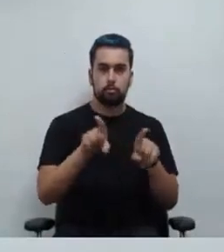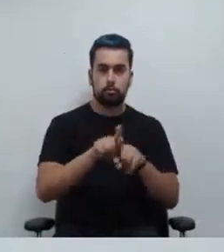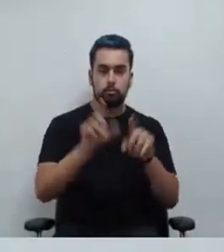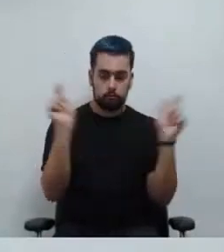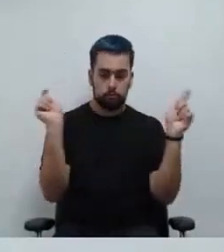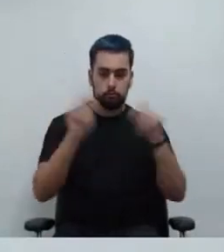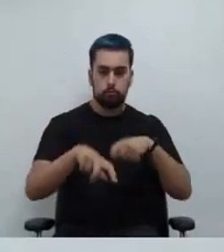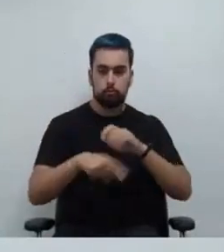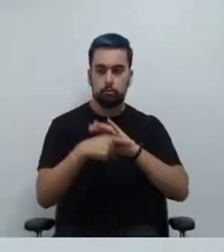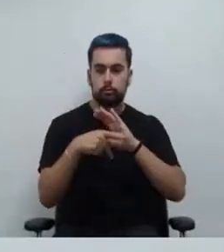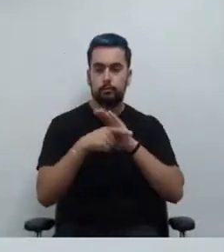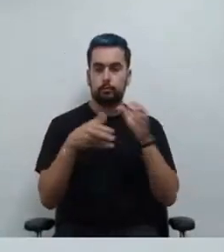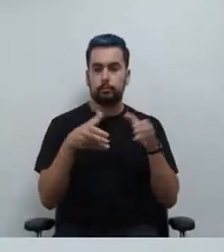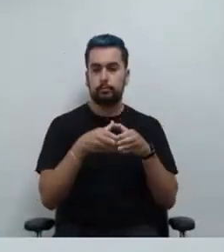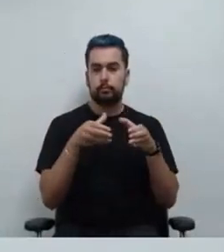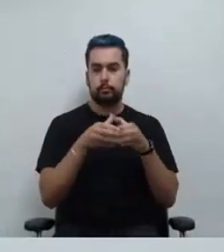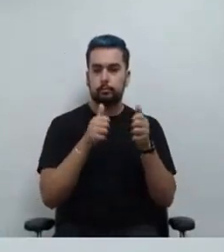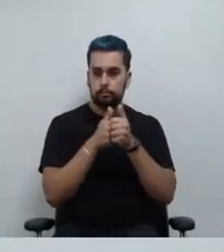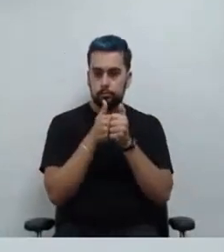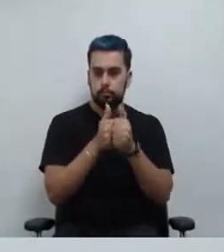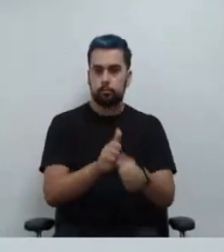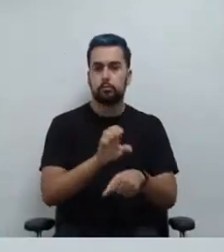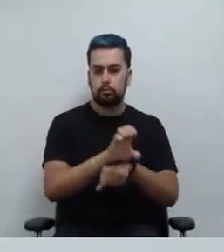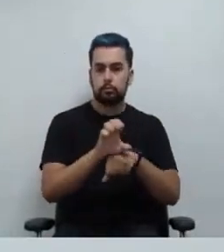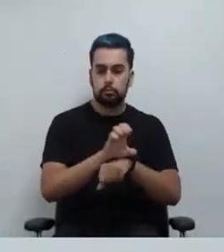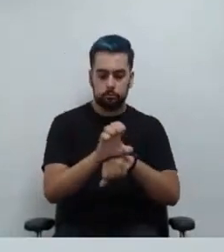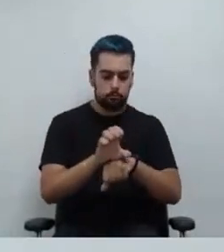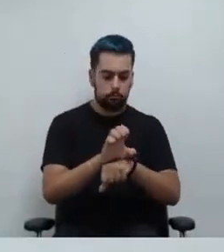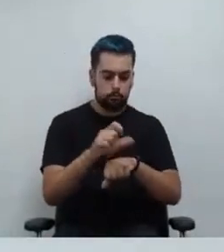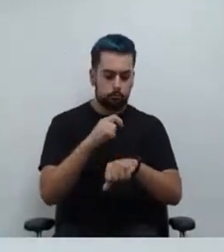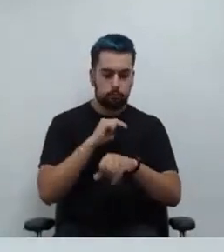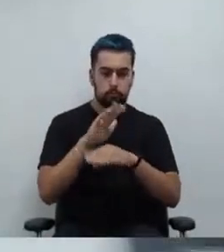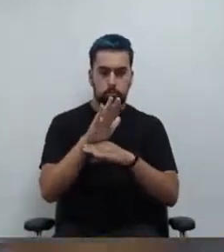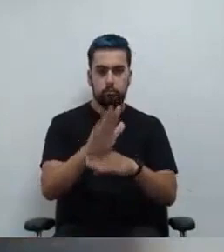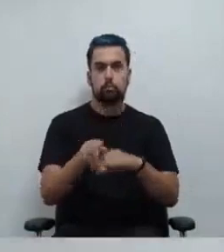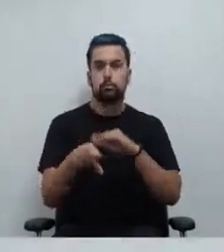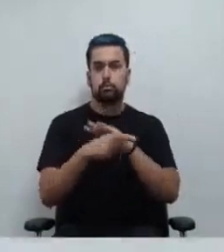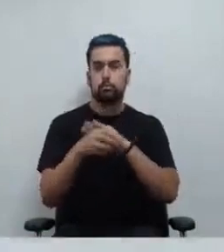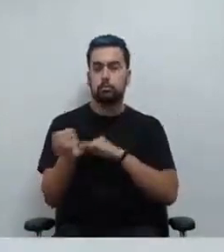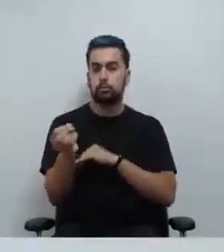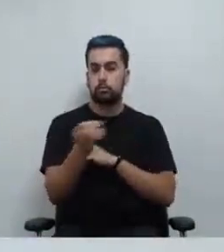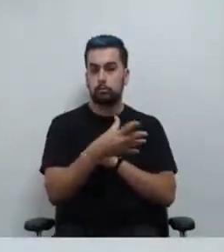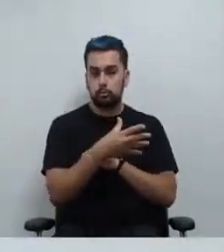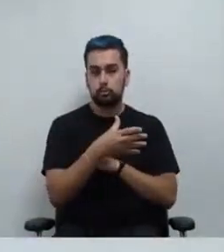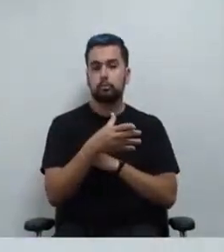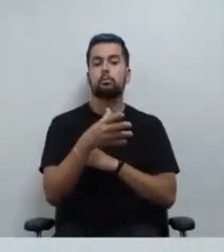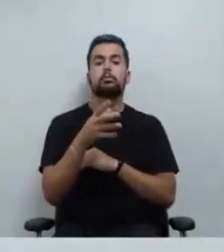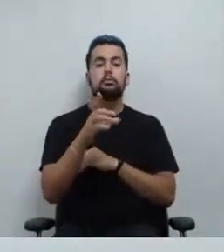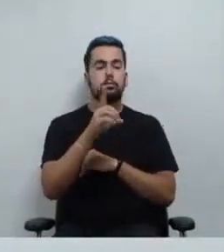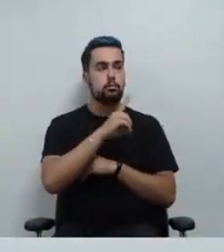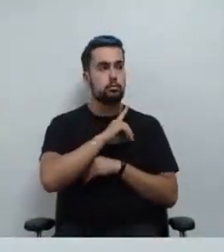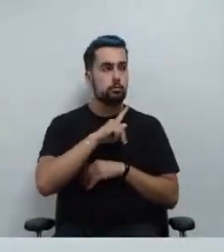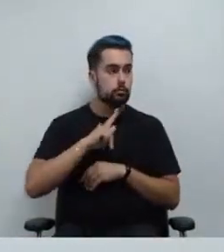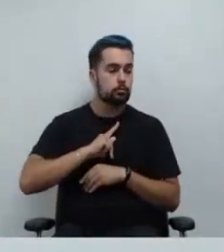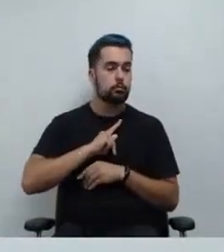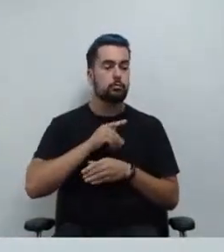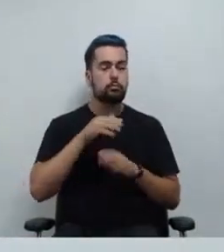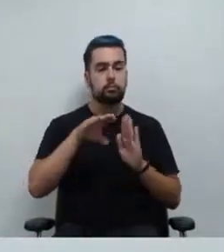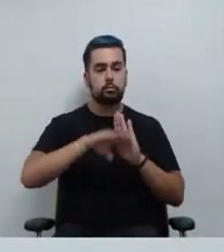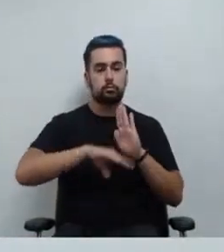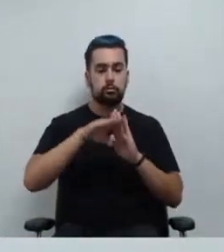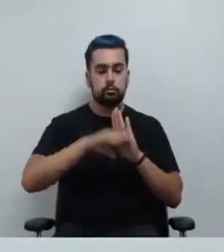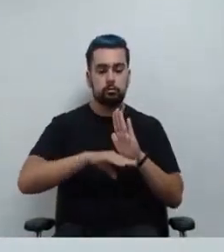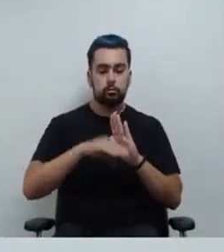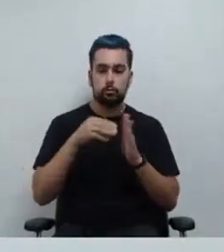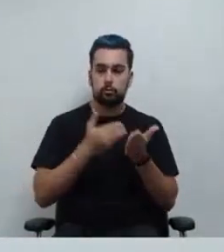capacitação da comissão de acompanhamento de estágio para auxiliar os novos defensores e defensoras nessa fase inicial, que é a mais desafiadora da